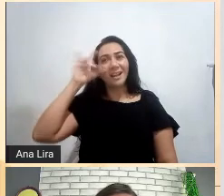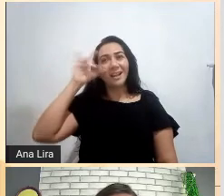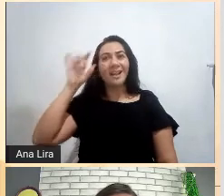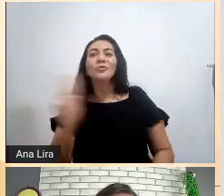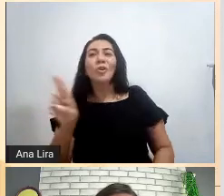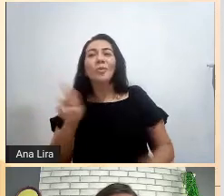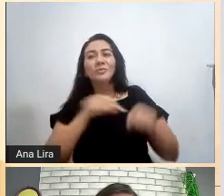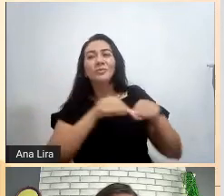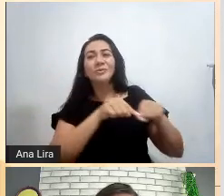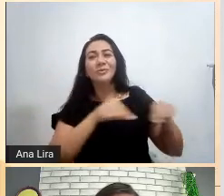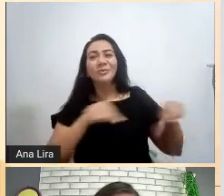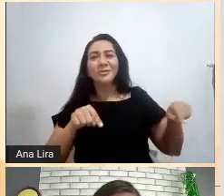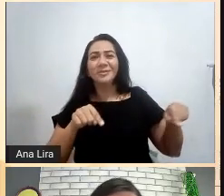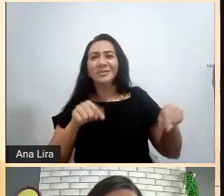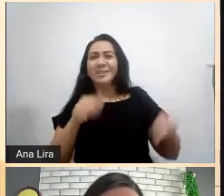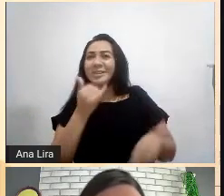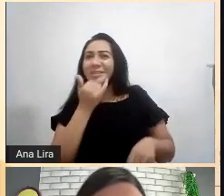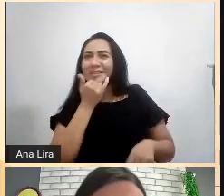pouquinho da hora.